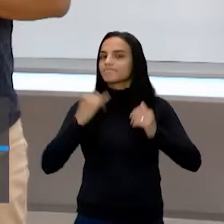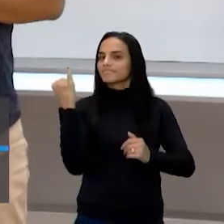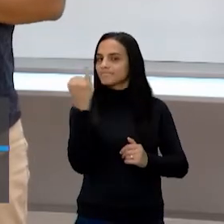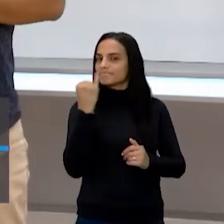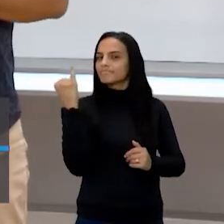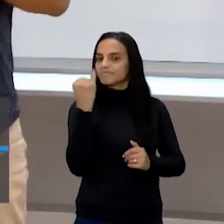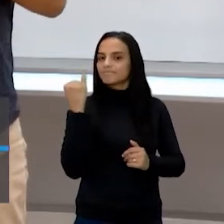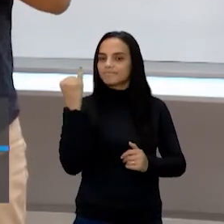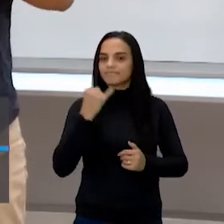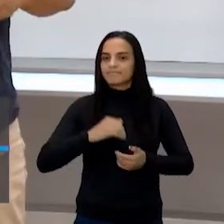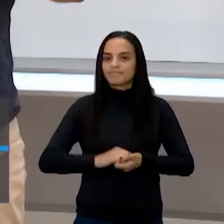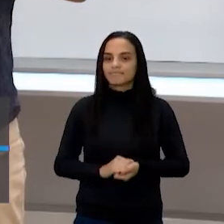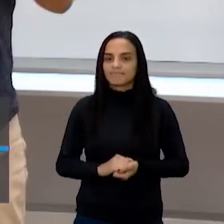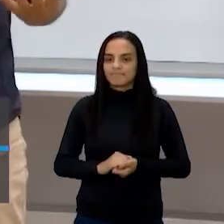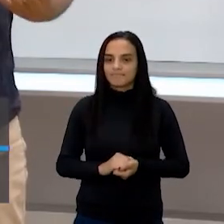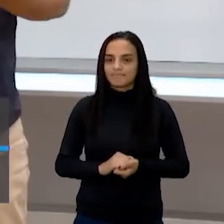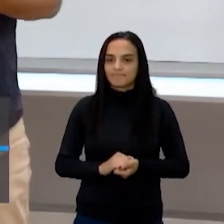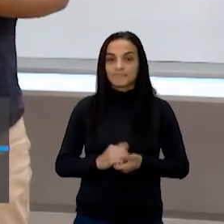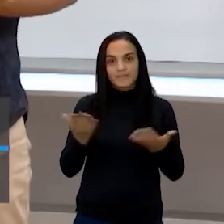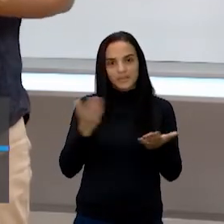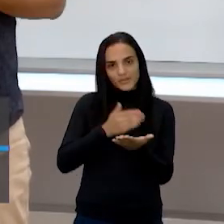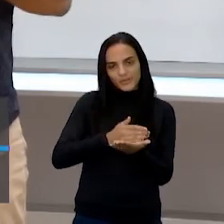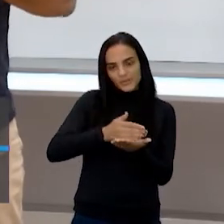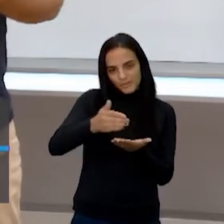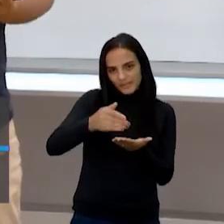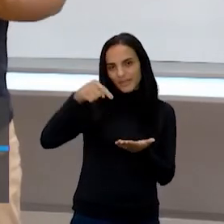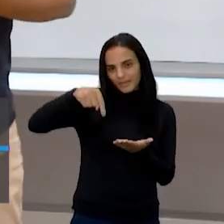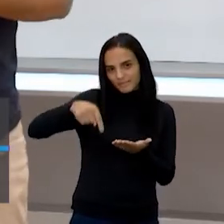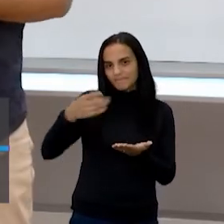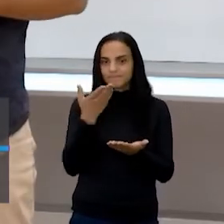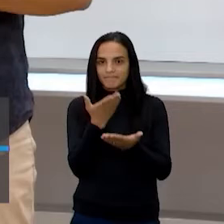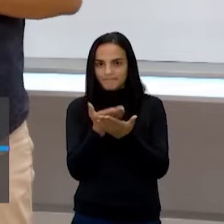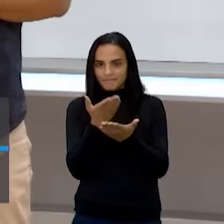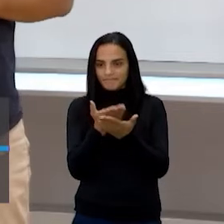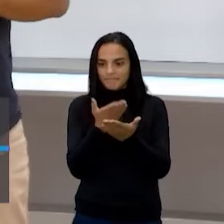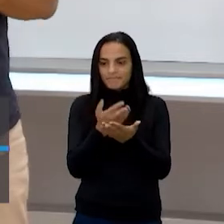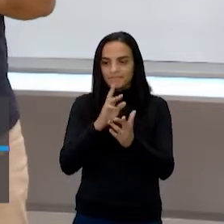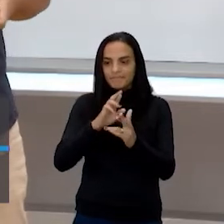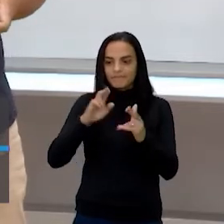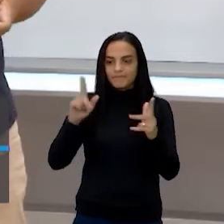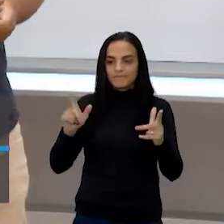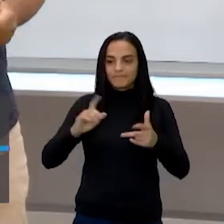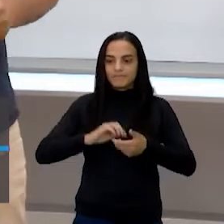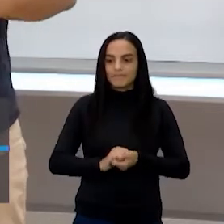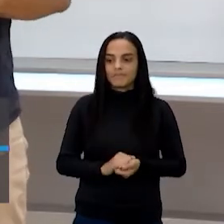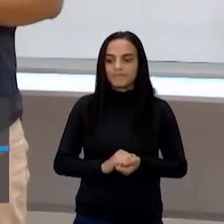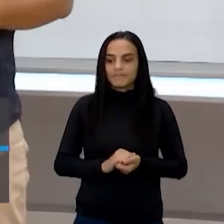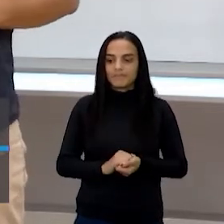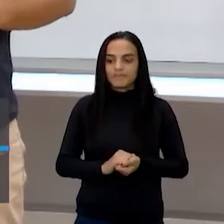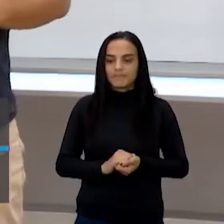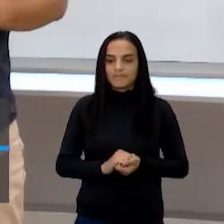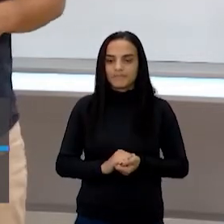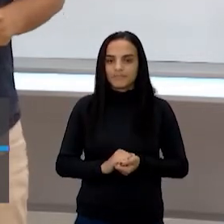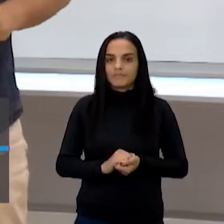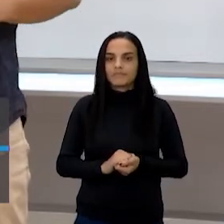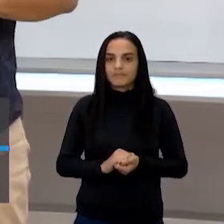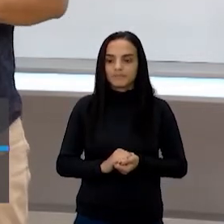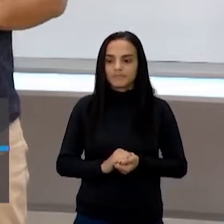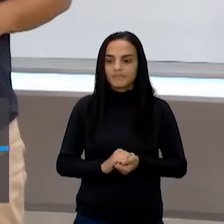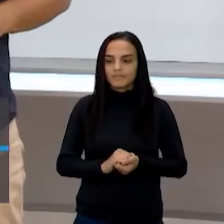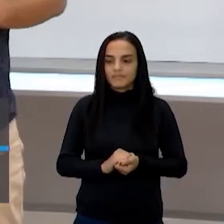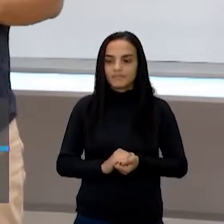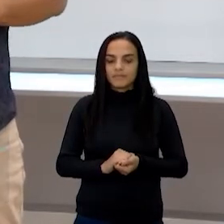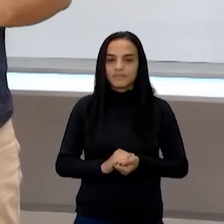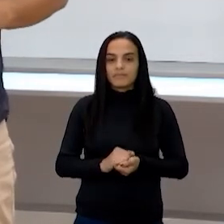no conhecimento. Bom, para a gente começar essa aula não pode ser diferente, né? A gente tem que começar lendo a nossa habilidade, de olhinho aí na